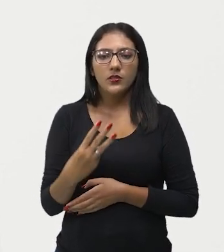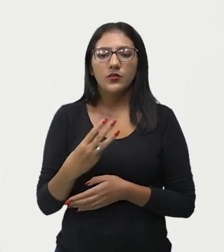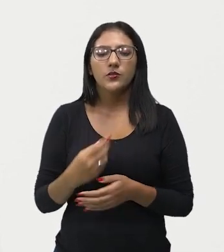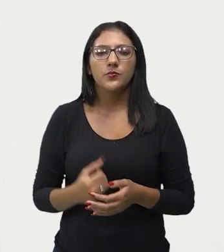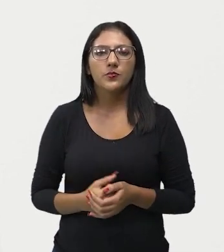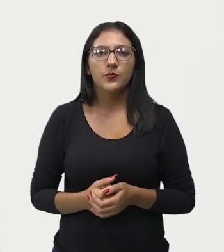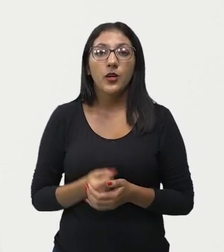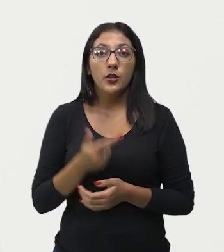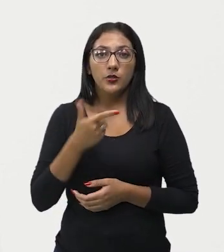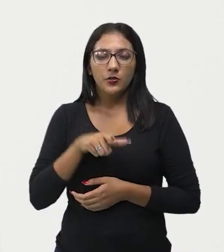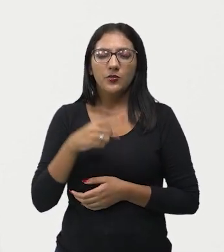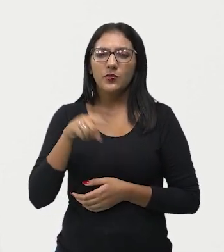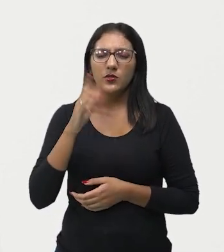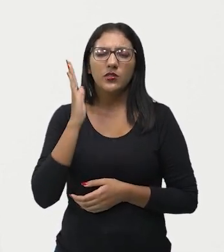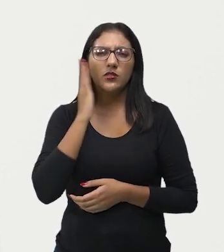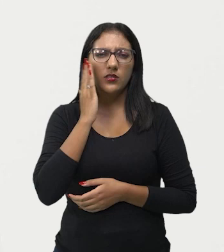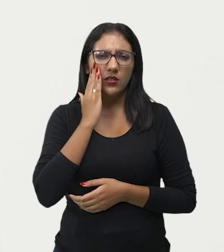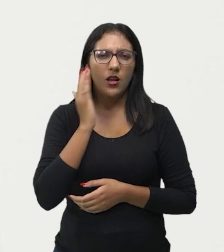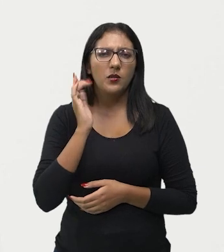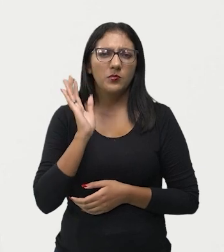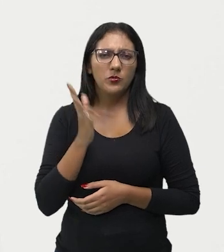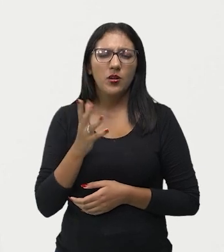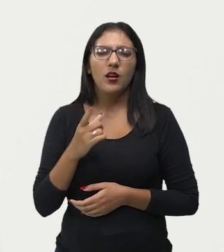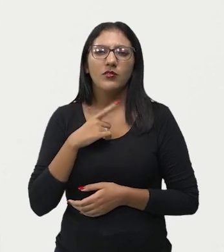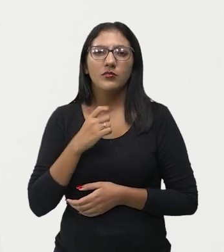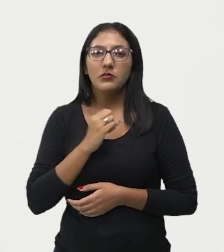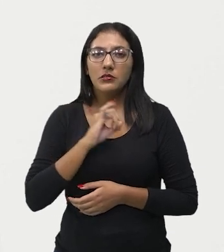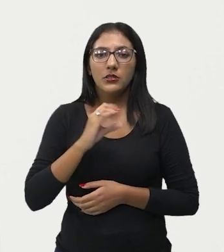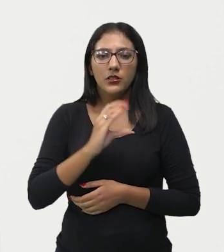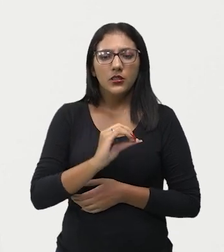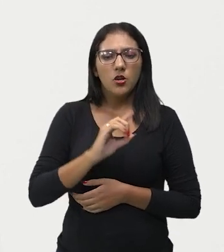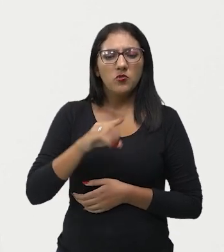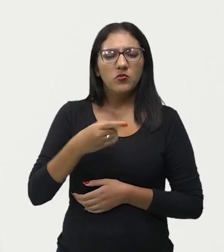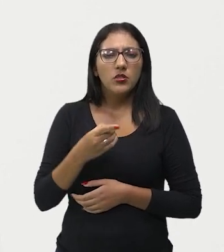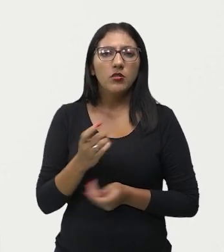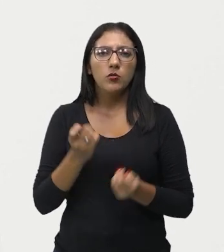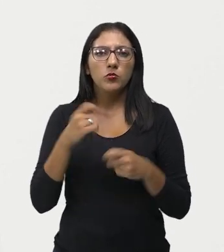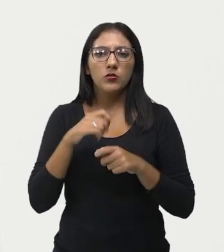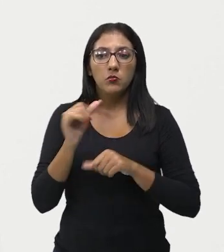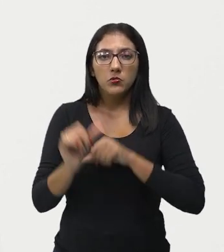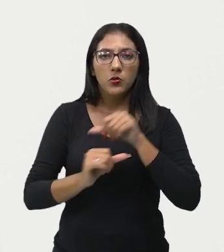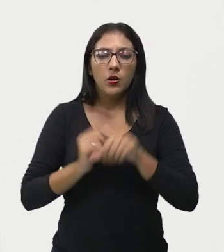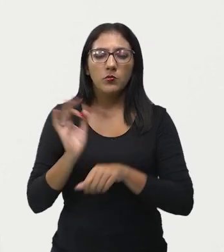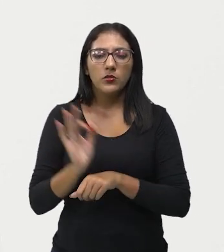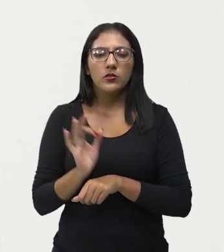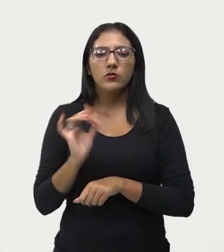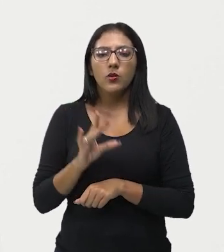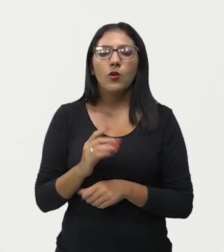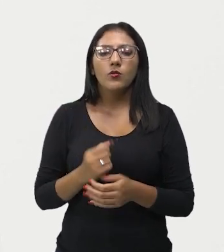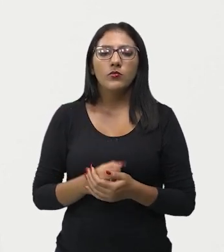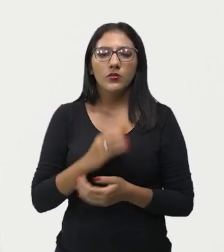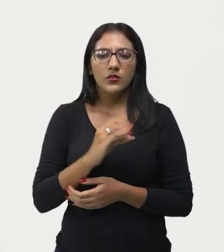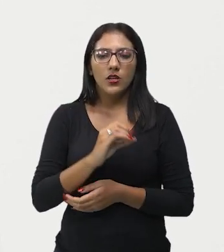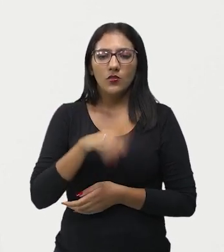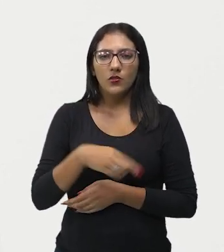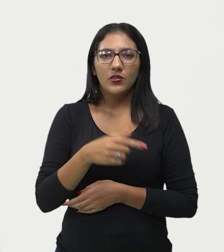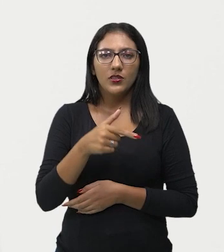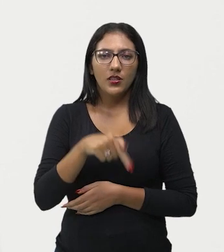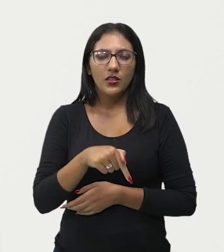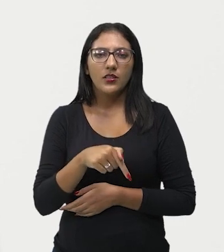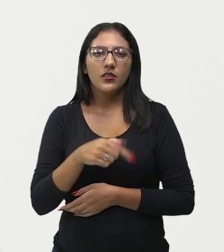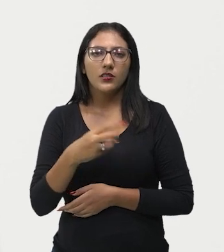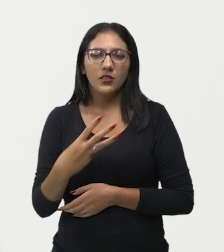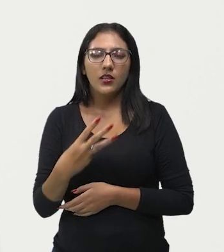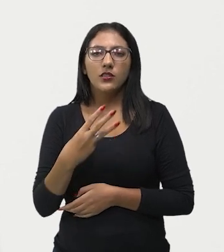0,73, e aí vocês já sabem que para transformar um número decimal em porcentagem, né, basta multiplicar aqui